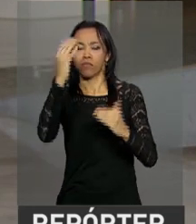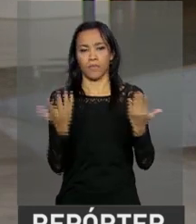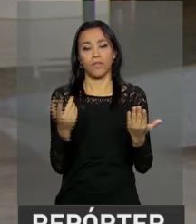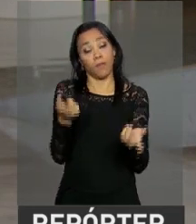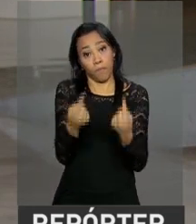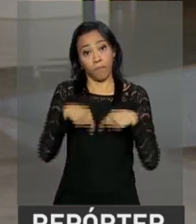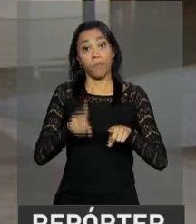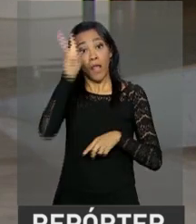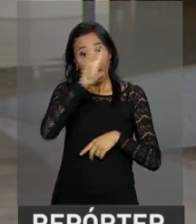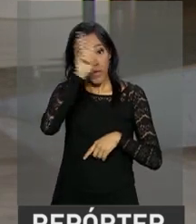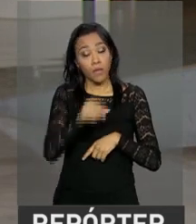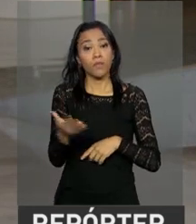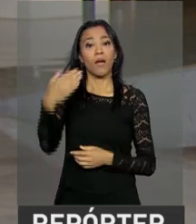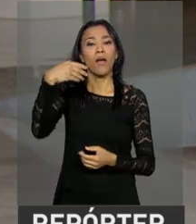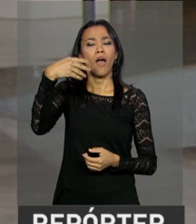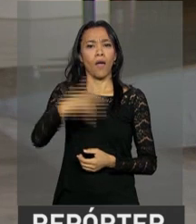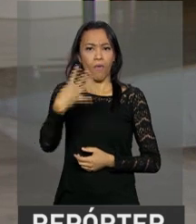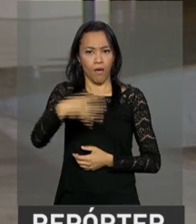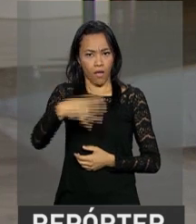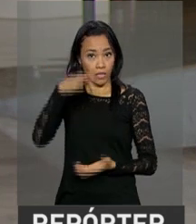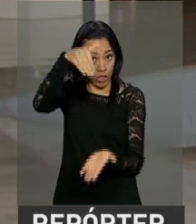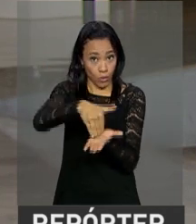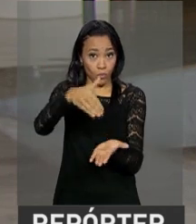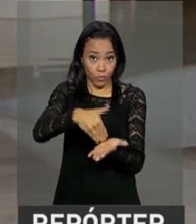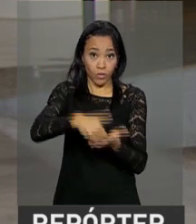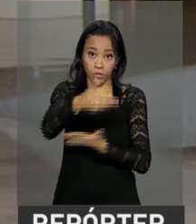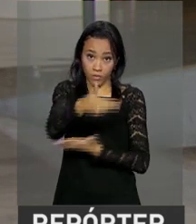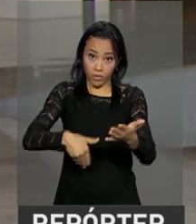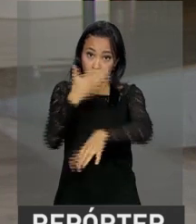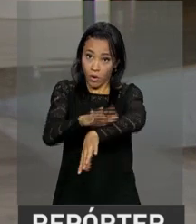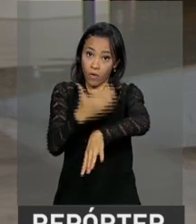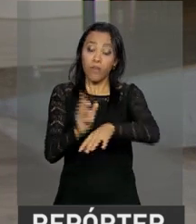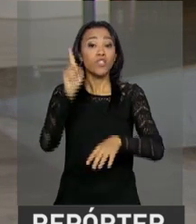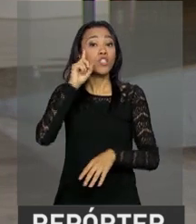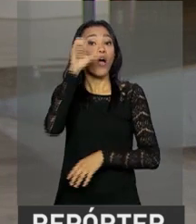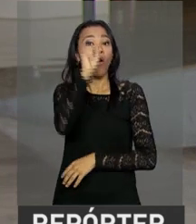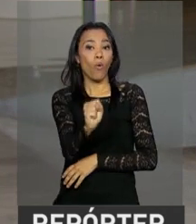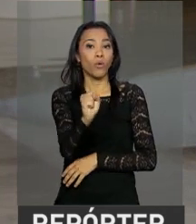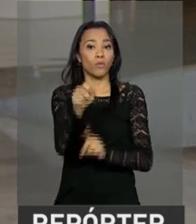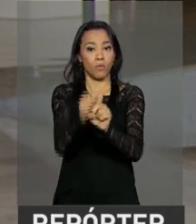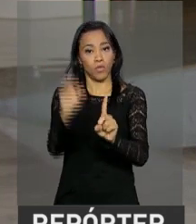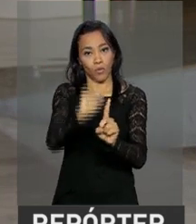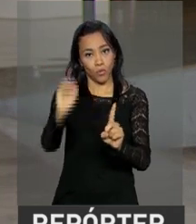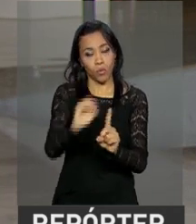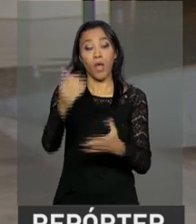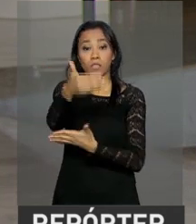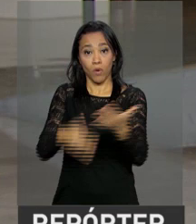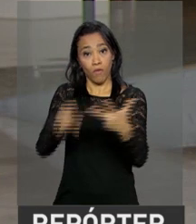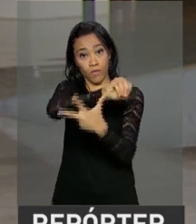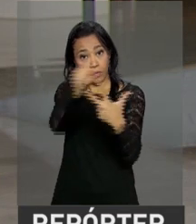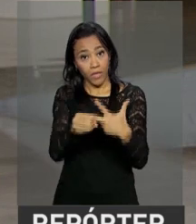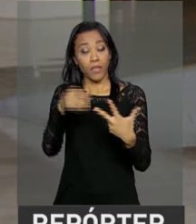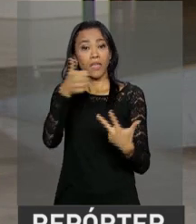Renata, lembrando que a quarta e última edição do simulado do Enem vai ser a partir do dia 8 de outubro e que as provas do Enem